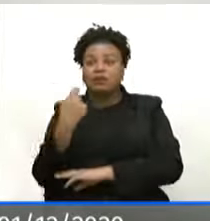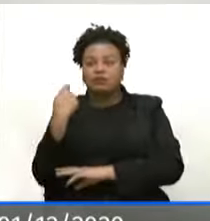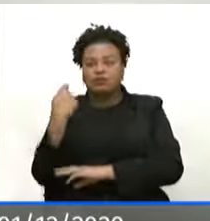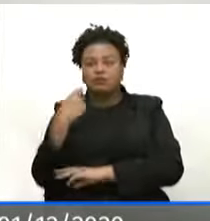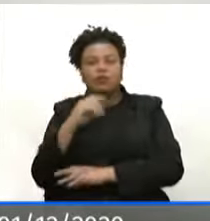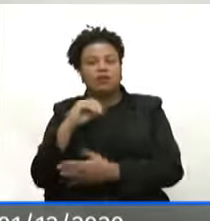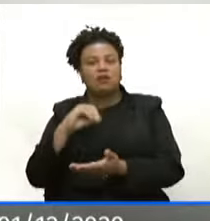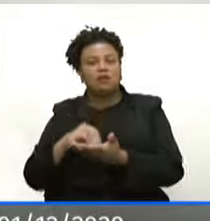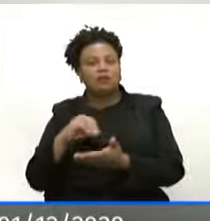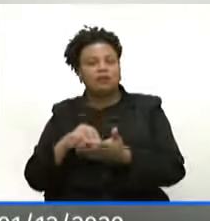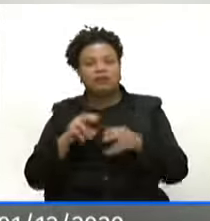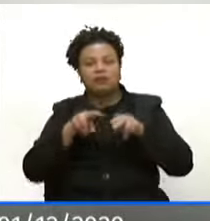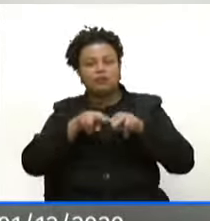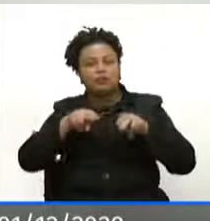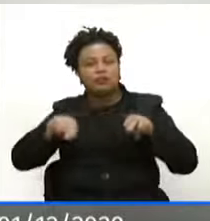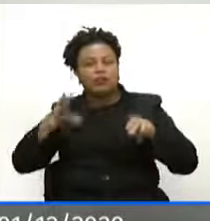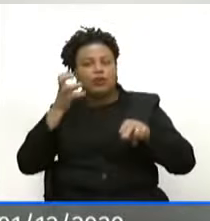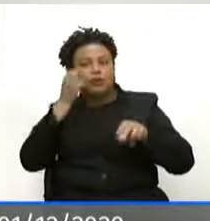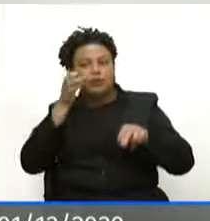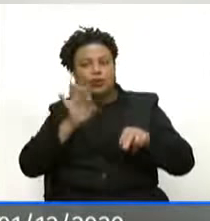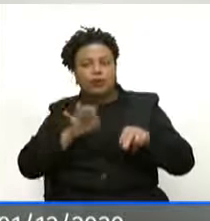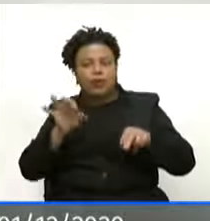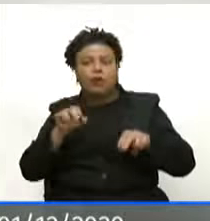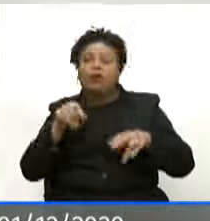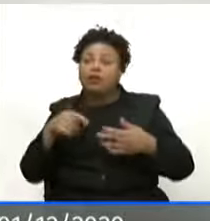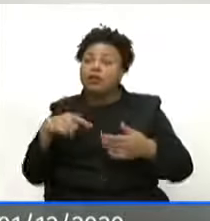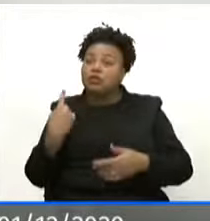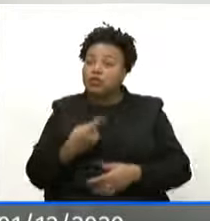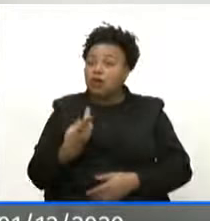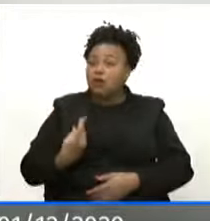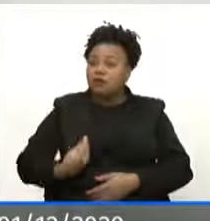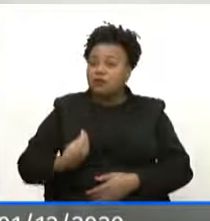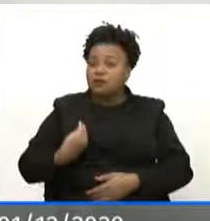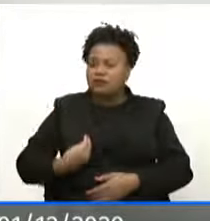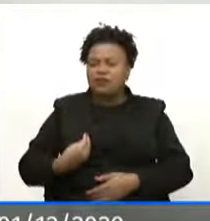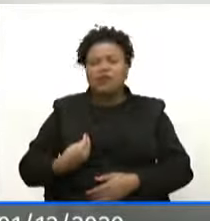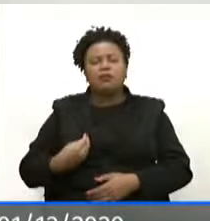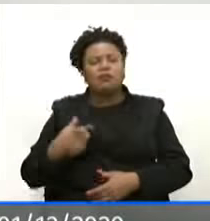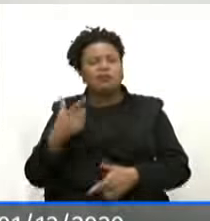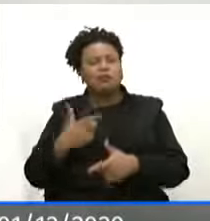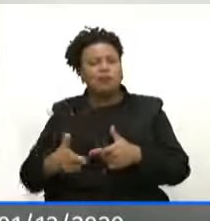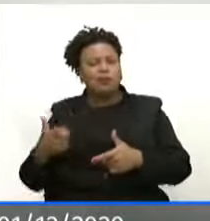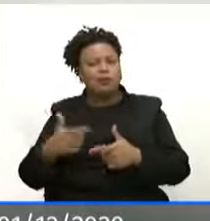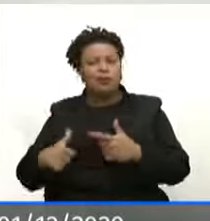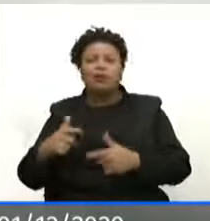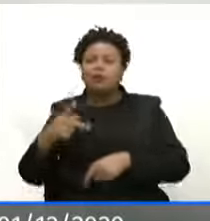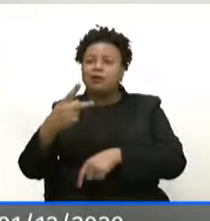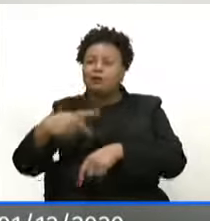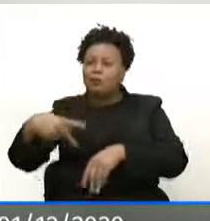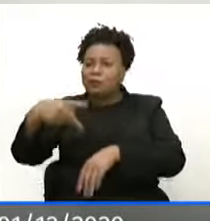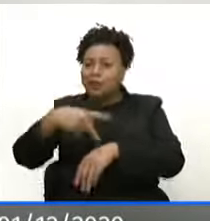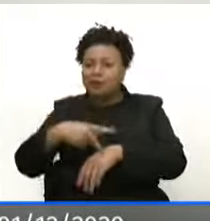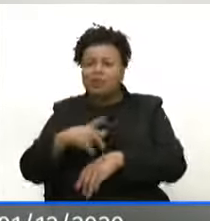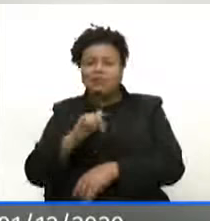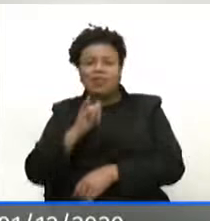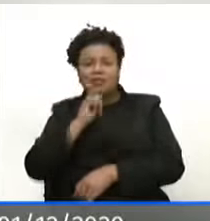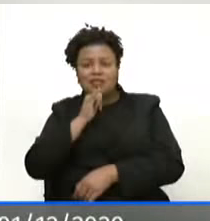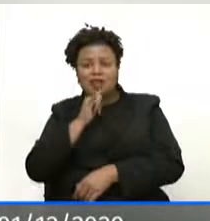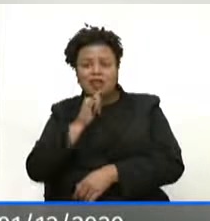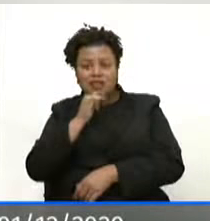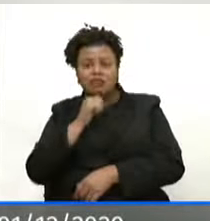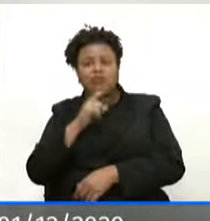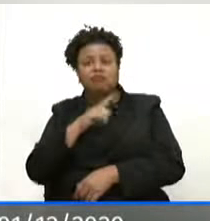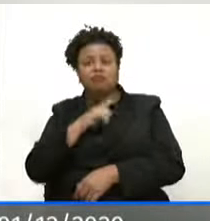que não faltasse leitos, etc. Nós vivemos um drama no nosso país, né? Os testes estão